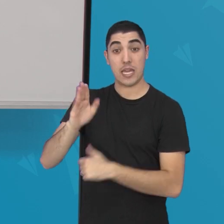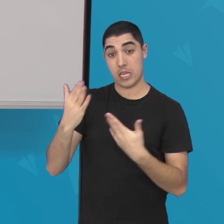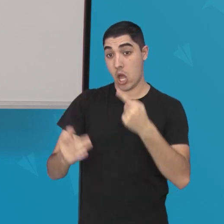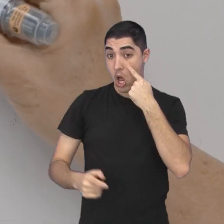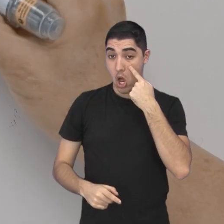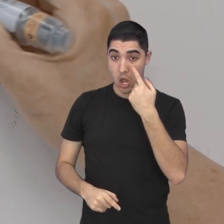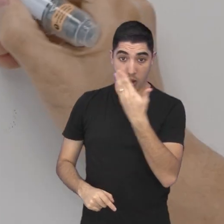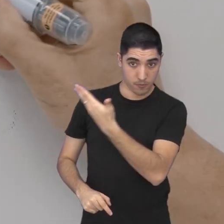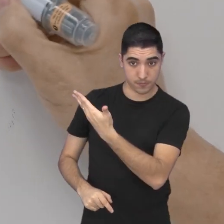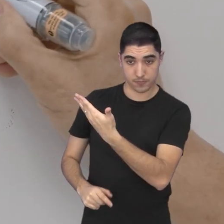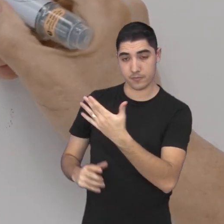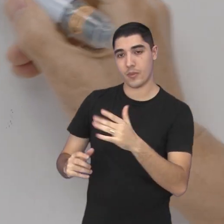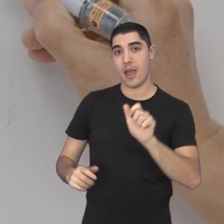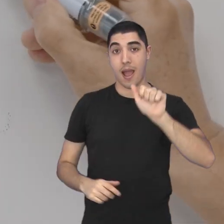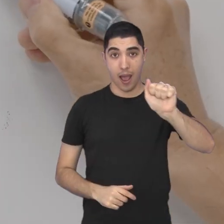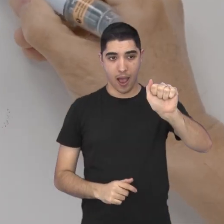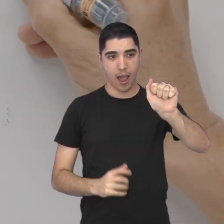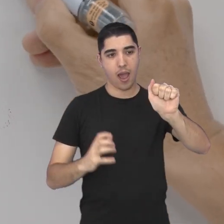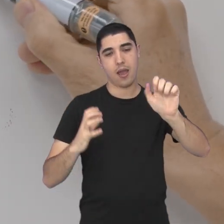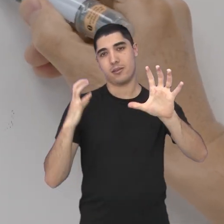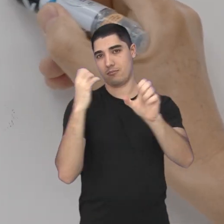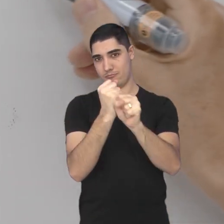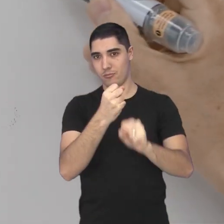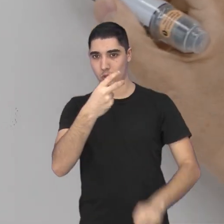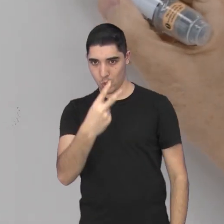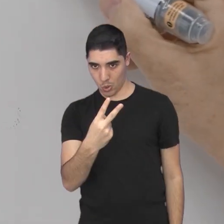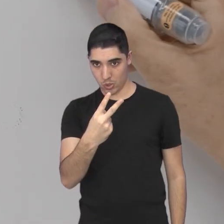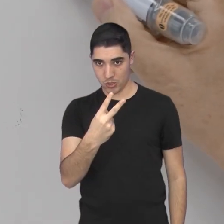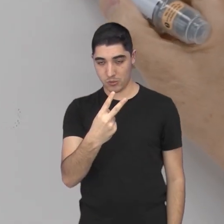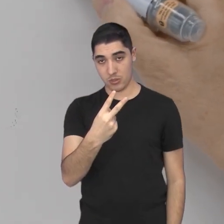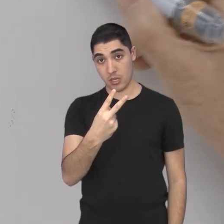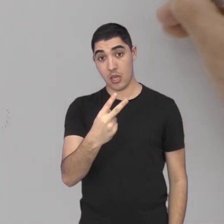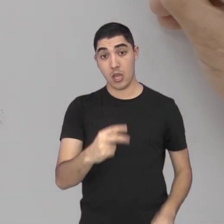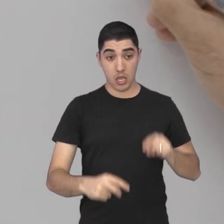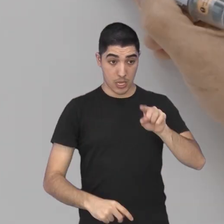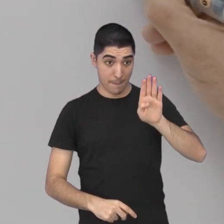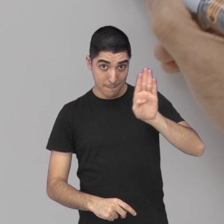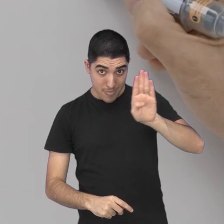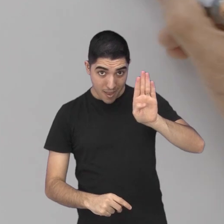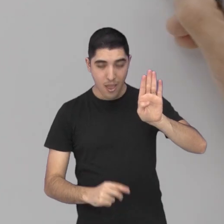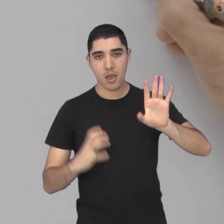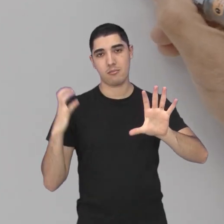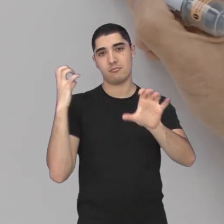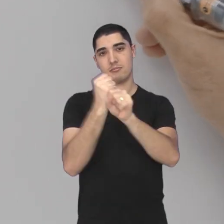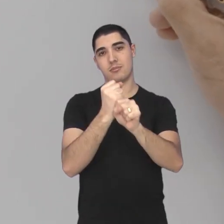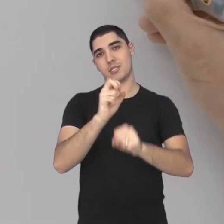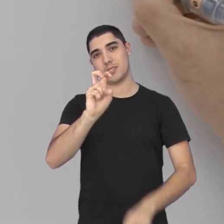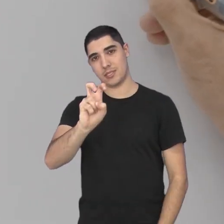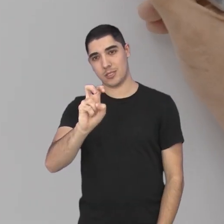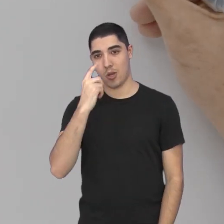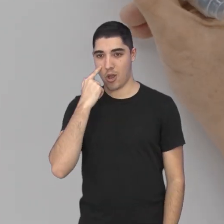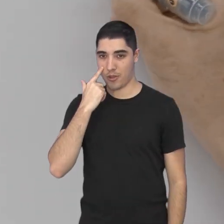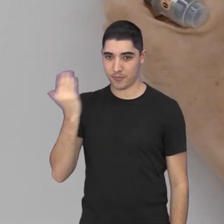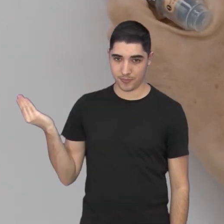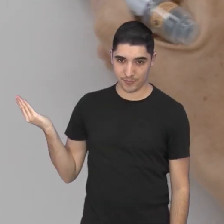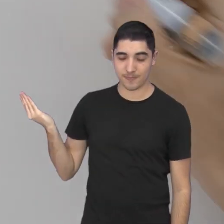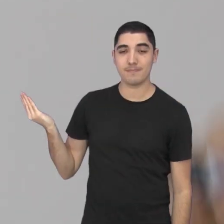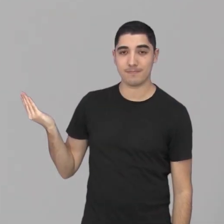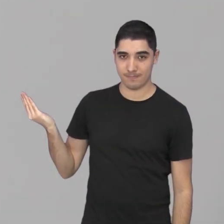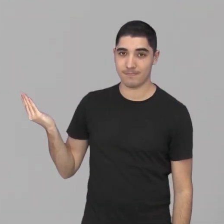o a é igual a 2 e o b é igual a menos 5.